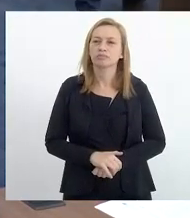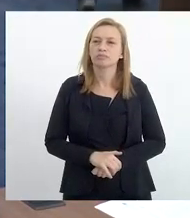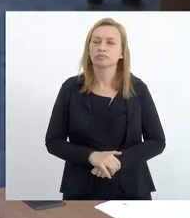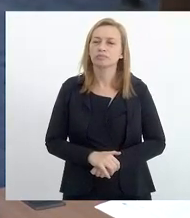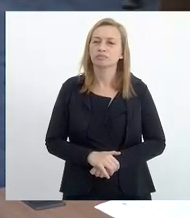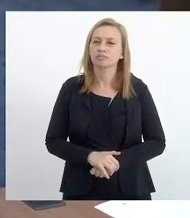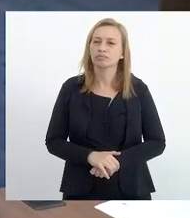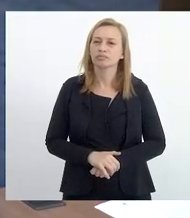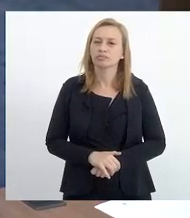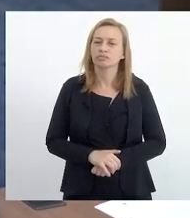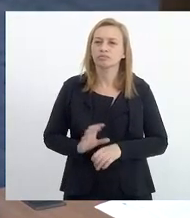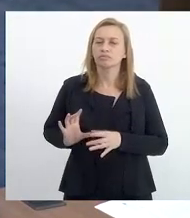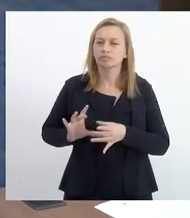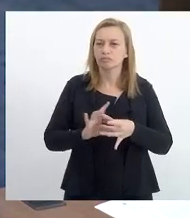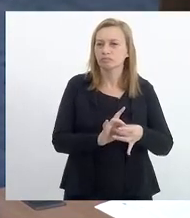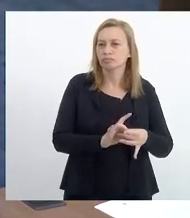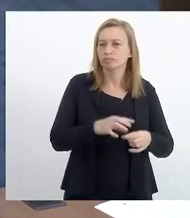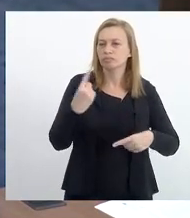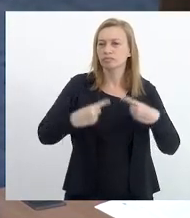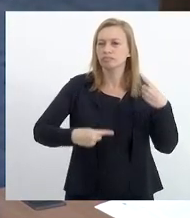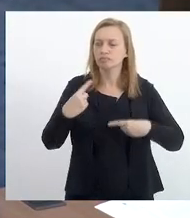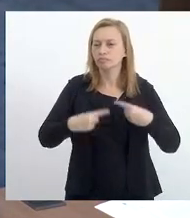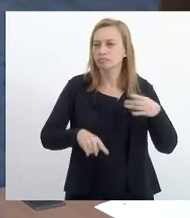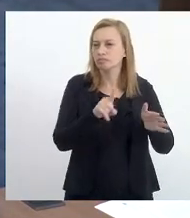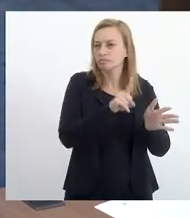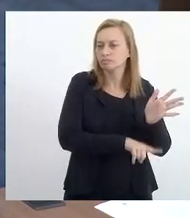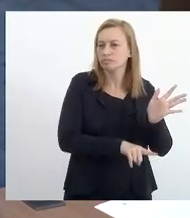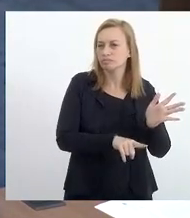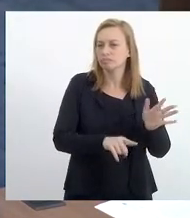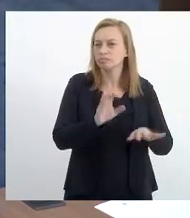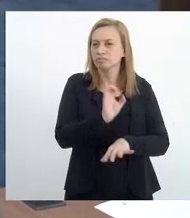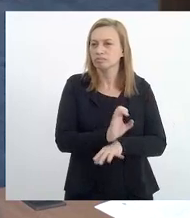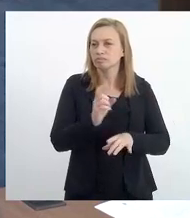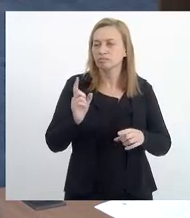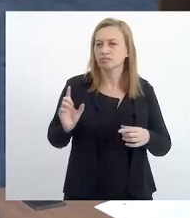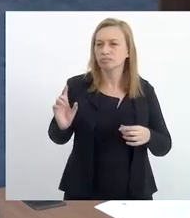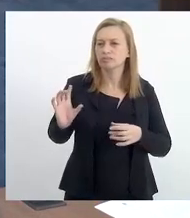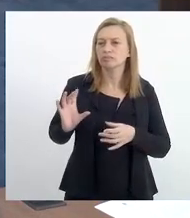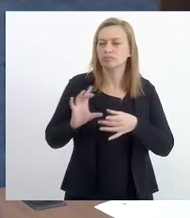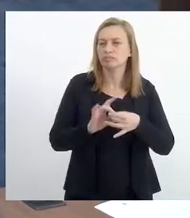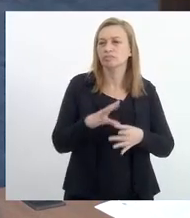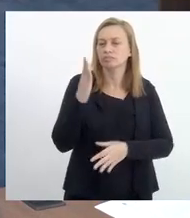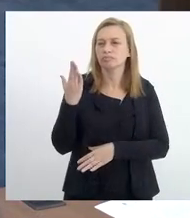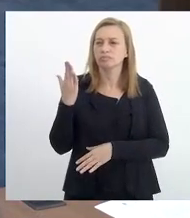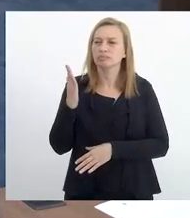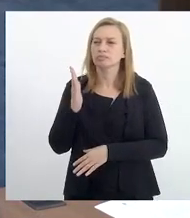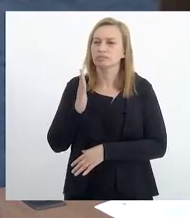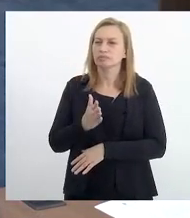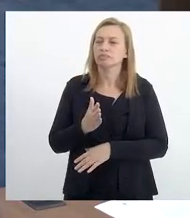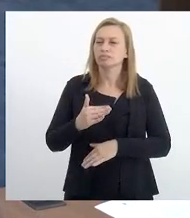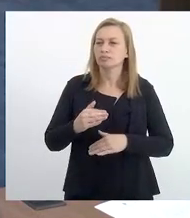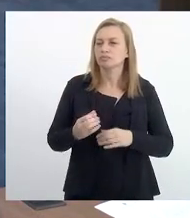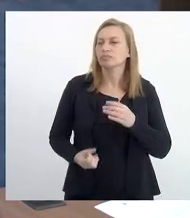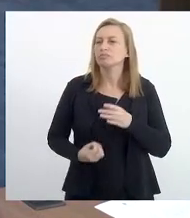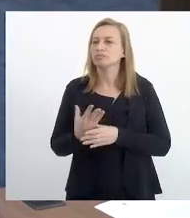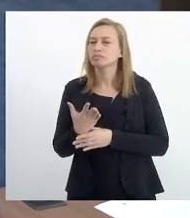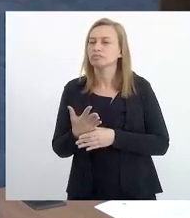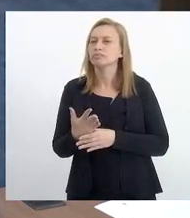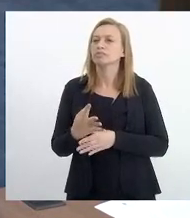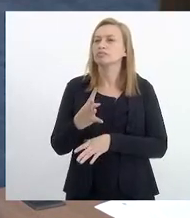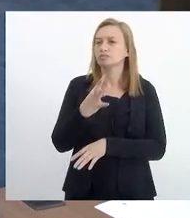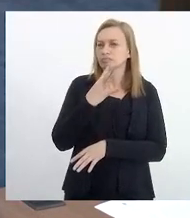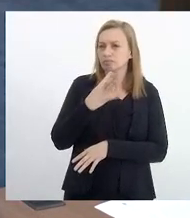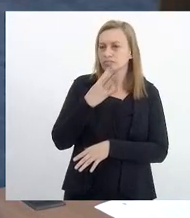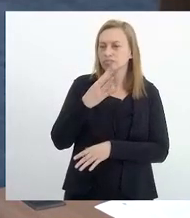alinhado com uma política de redução do Estado, de ataque direto à produção de conhecimento, à